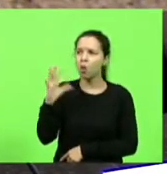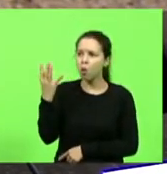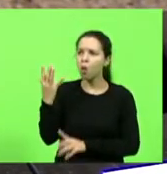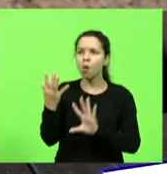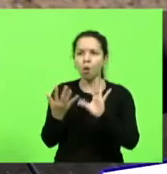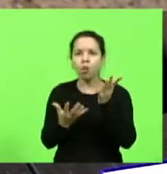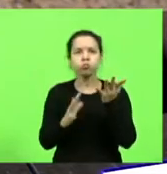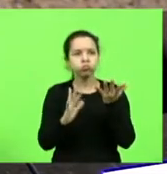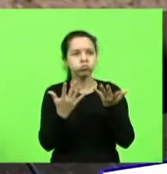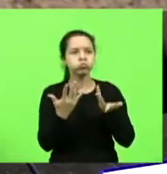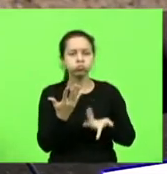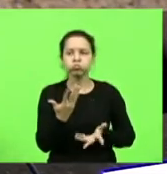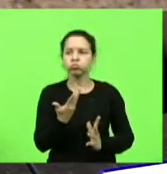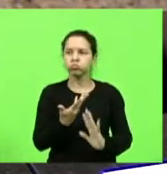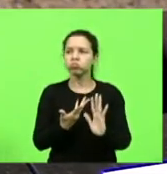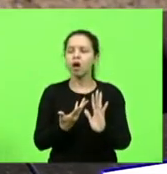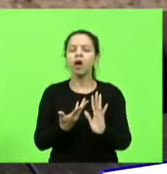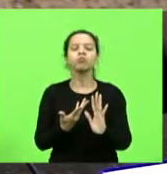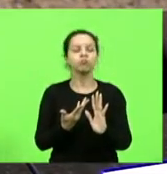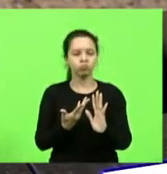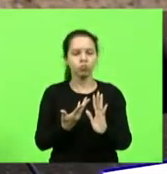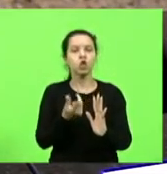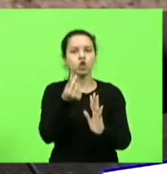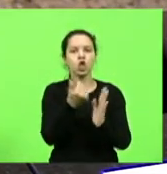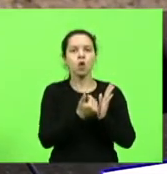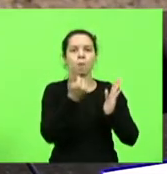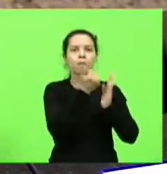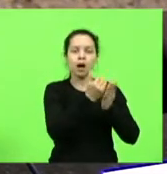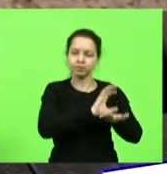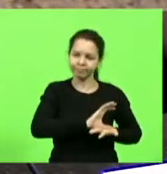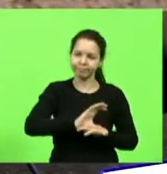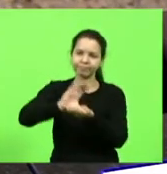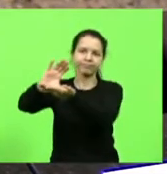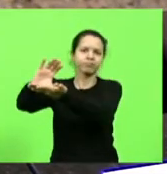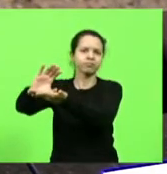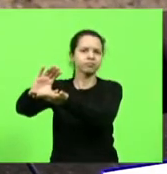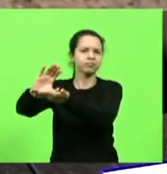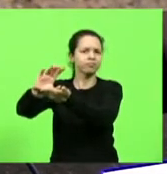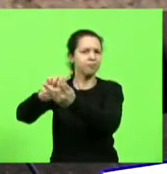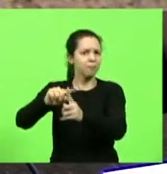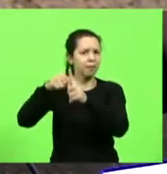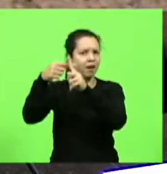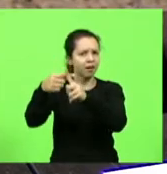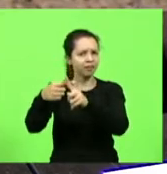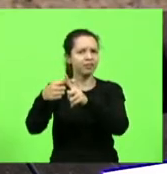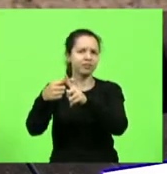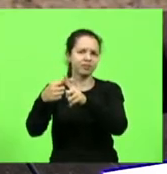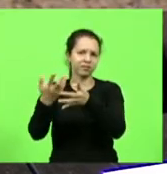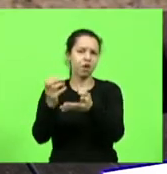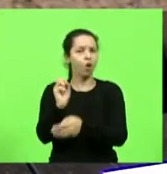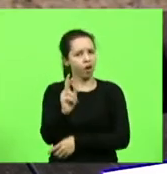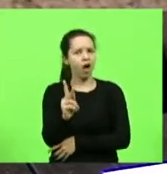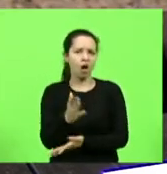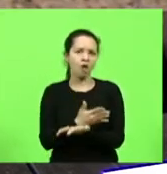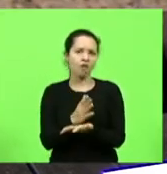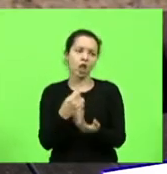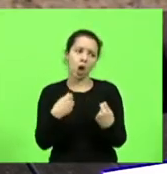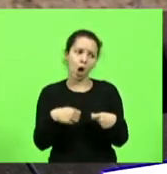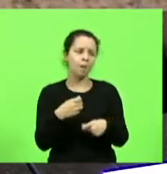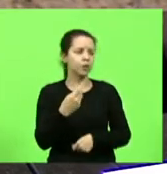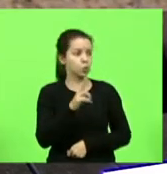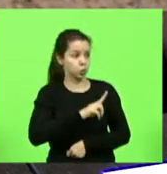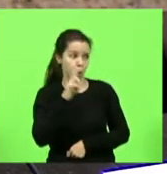ainda mandamos mais dinheiro para esse pacote de benefícios. Ok, alguns vão dizer, não, mas é uma situação emergencial,